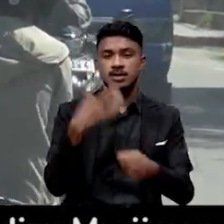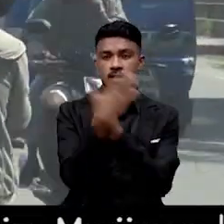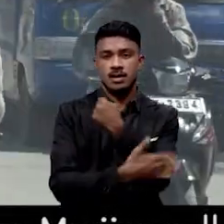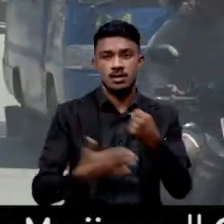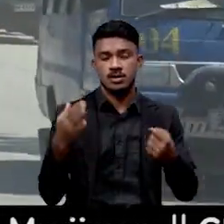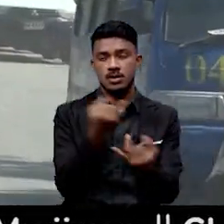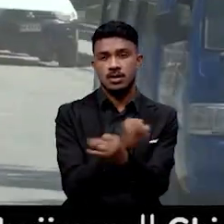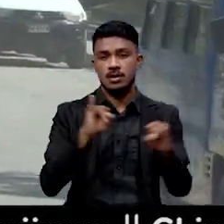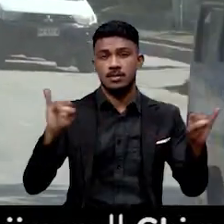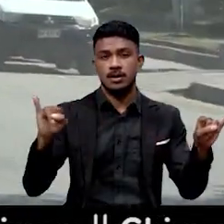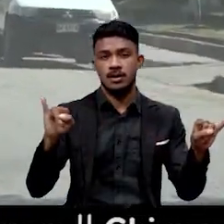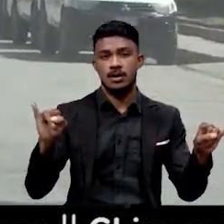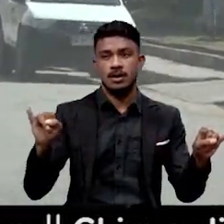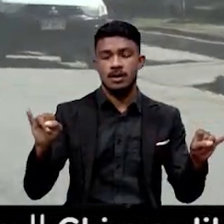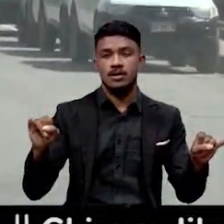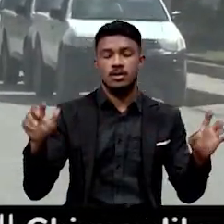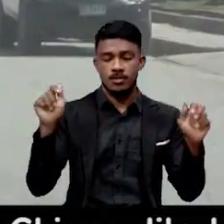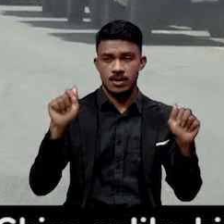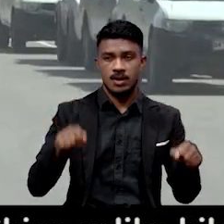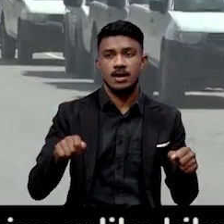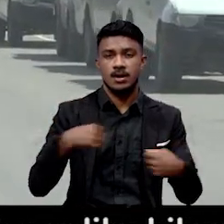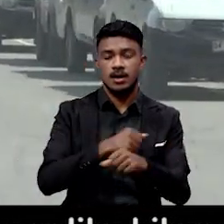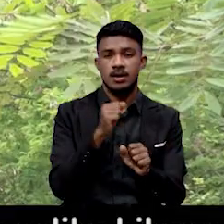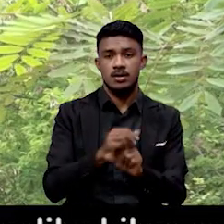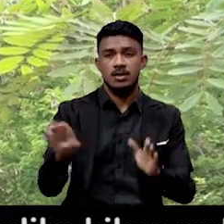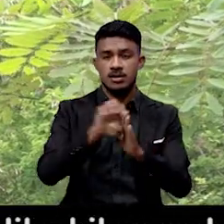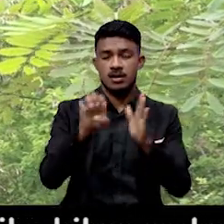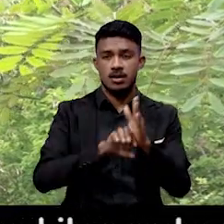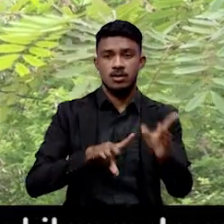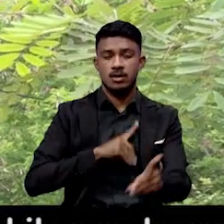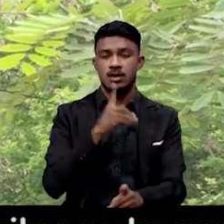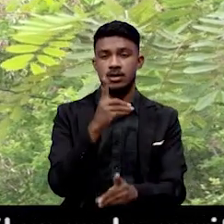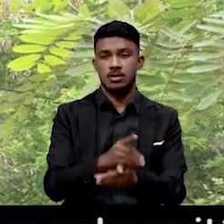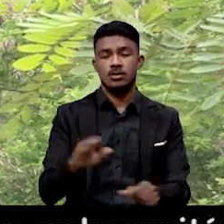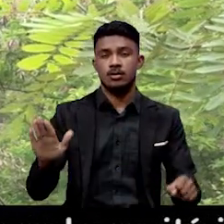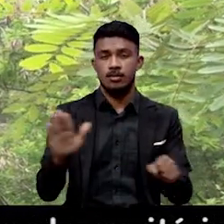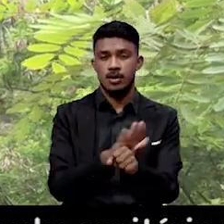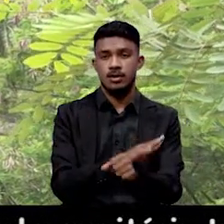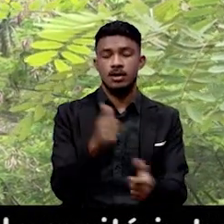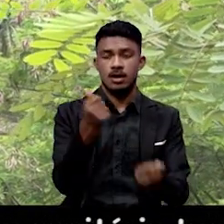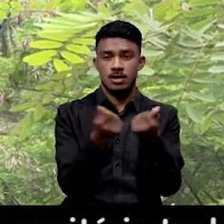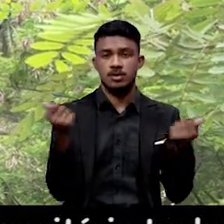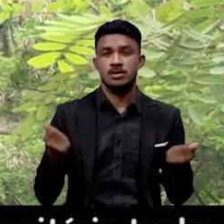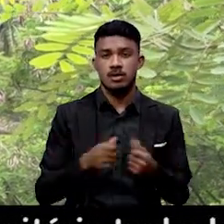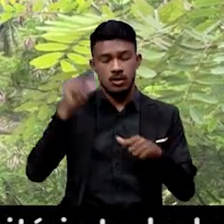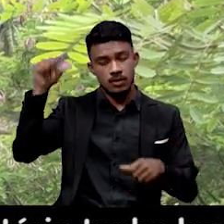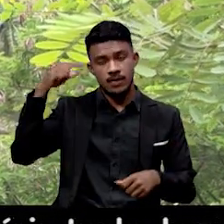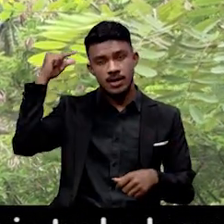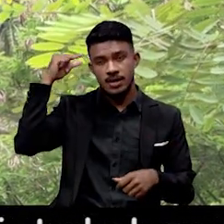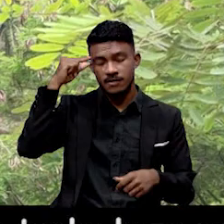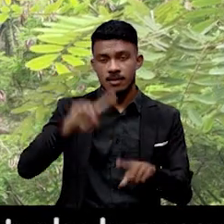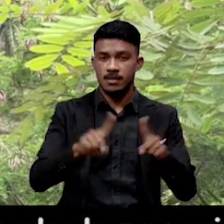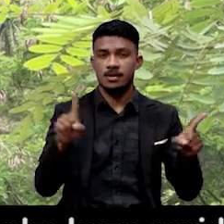no independente no consegue establece estado de direito no completa ona administração governativa, mai